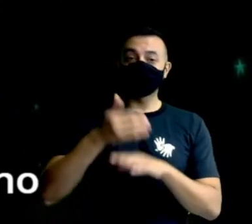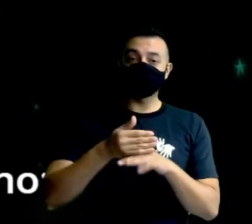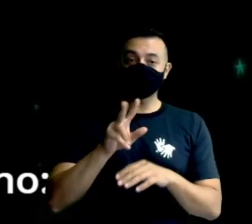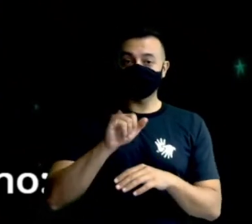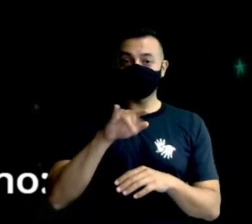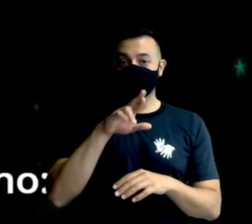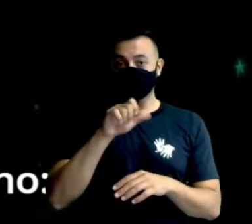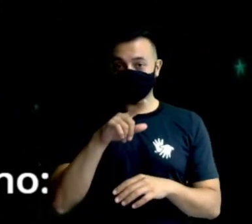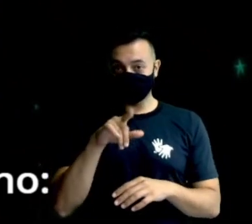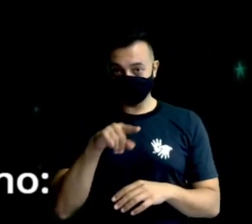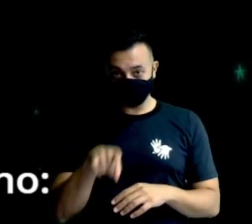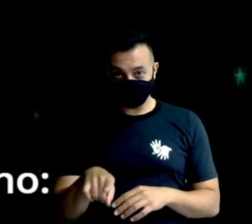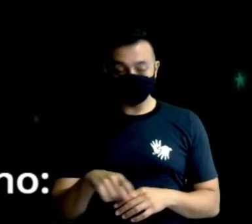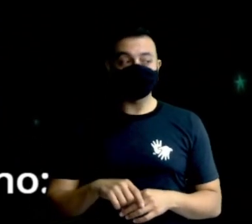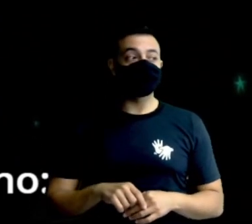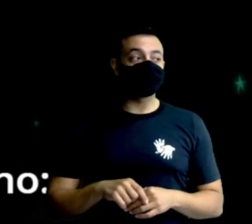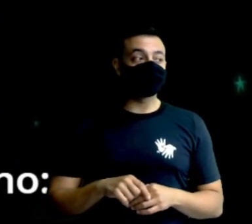Cruz,